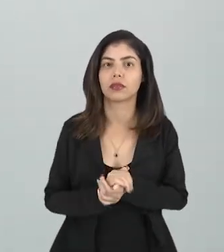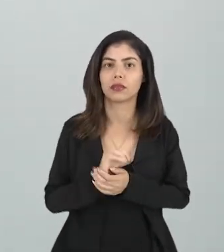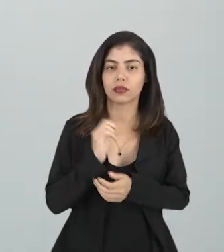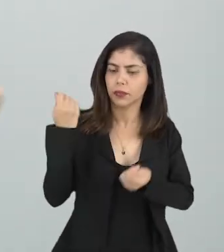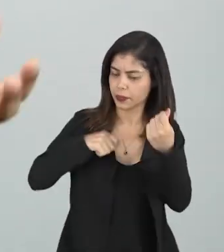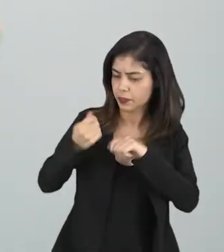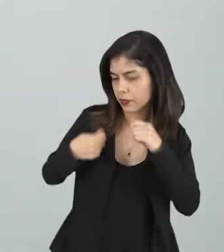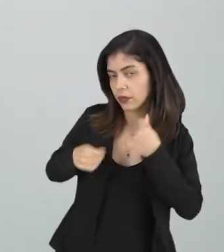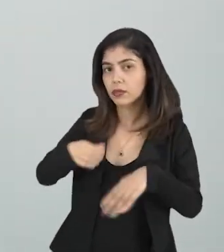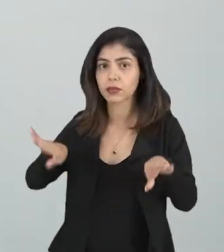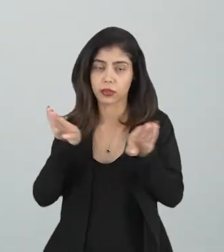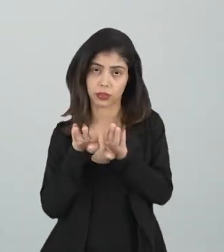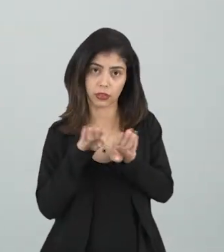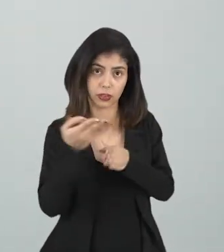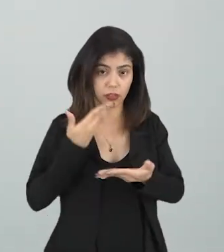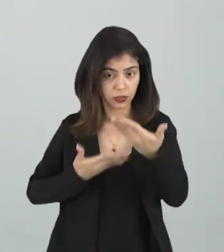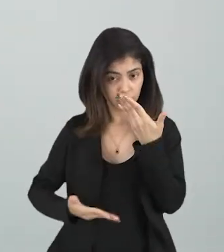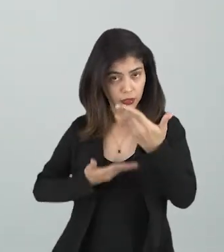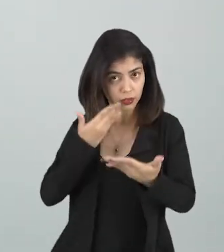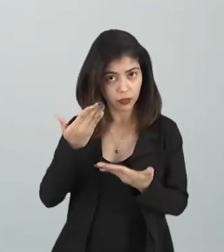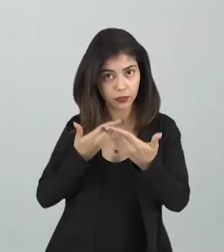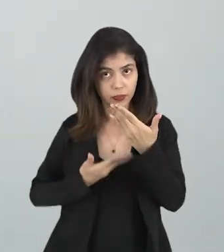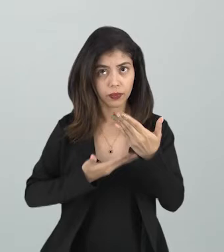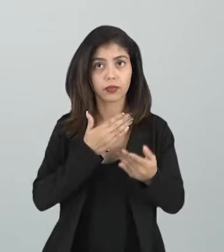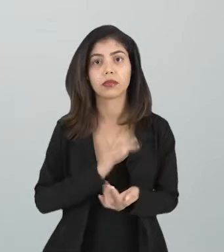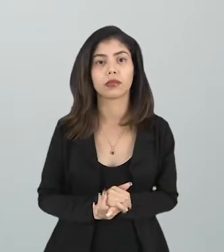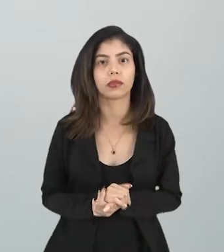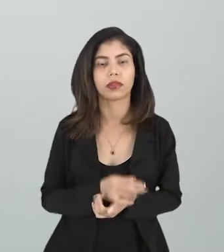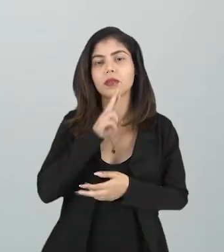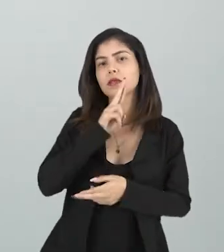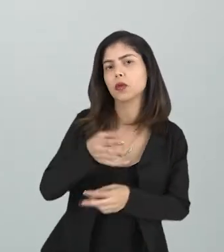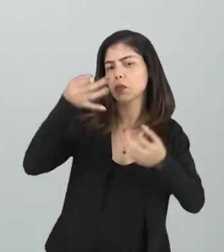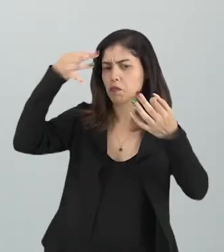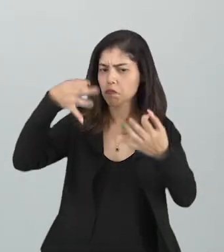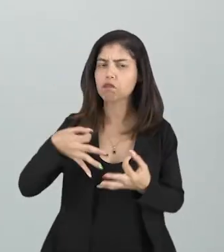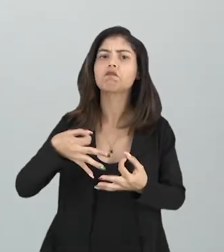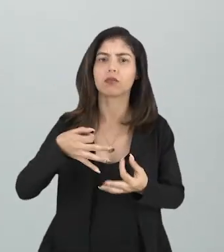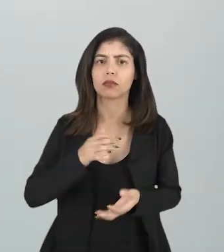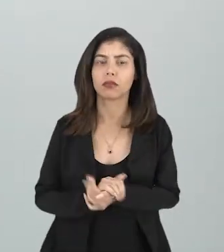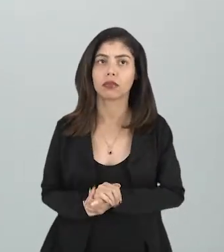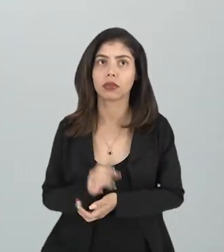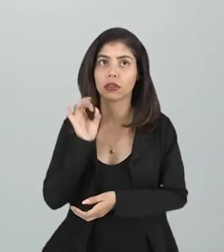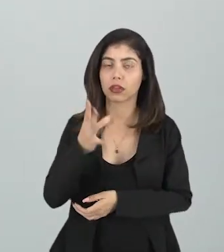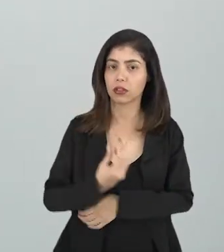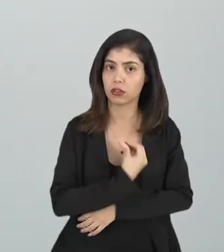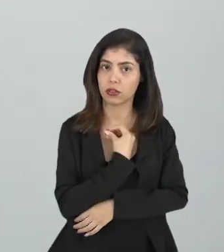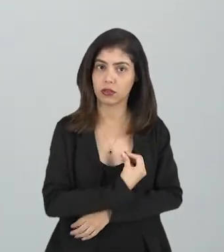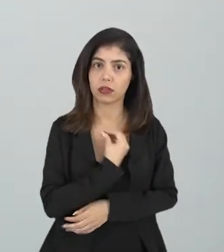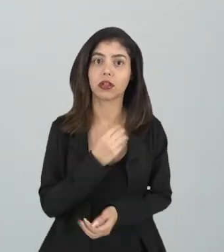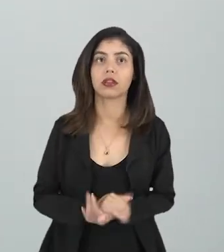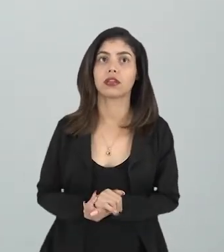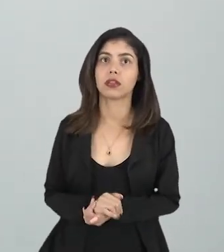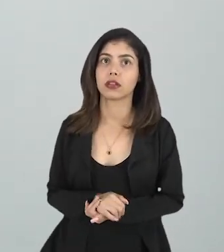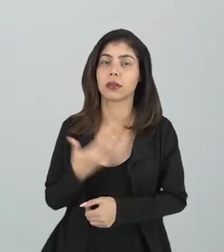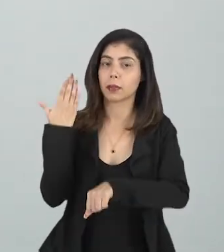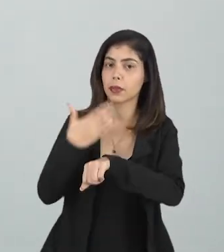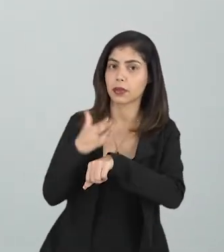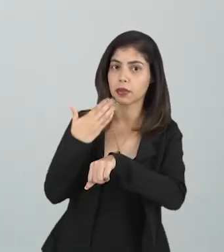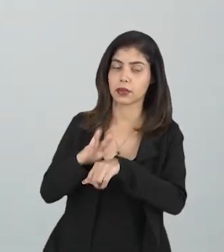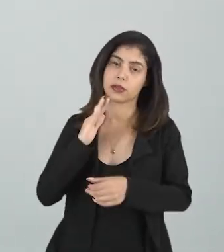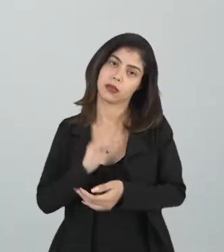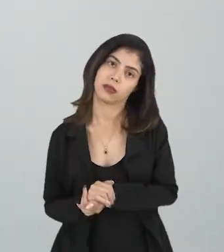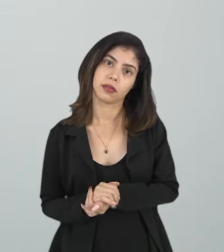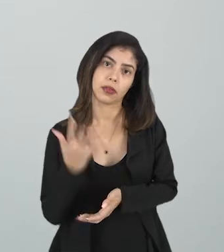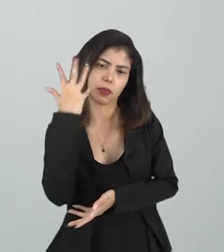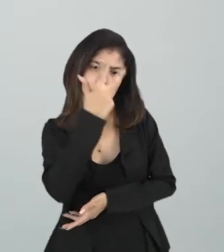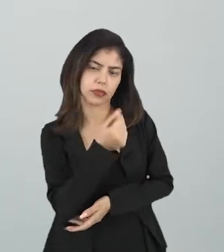né? Da convivência. Eles têm respostas lógicas, é uma filosofia de vida que eles estão praticando